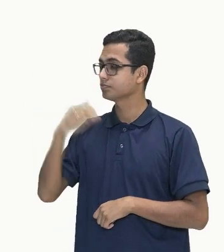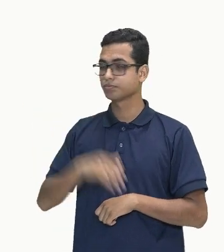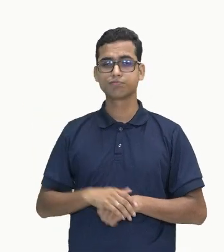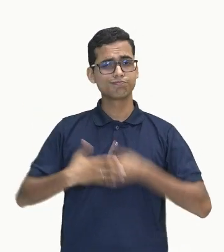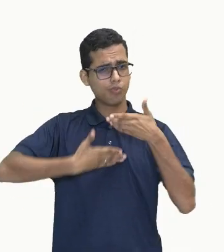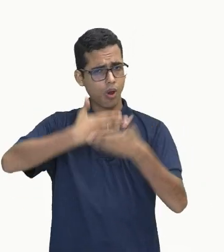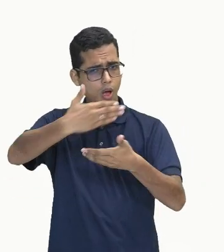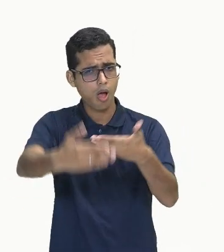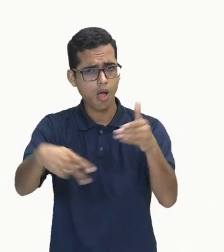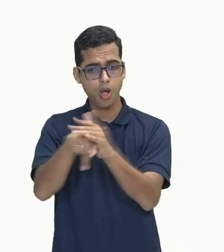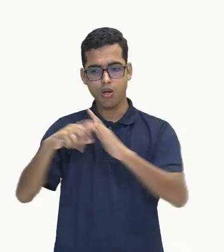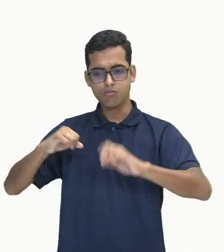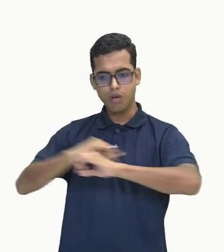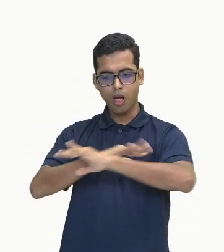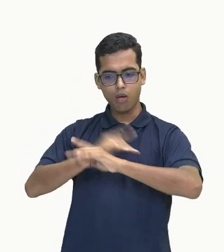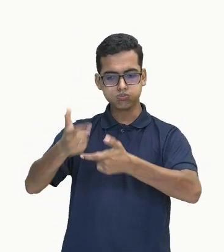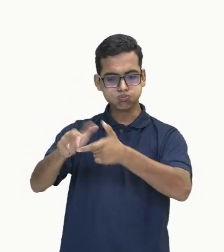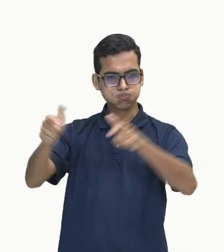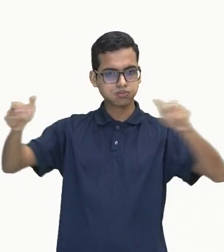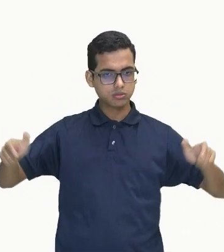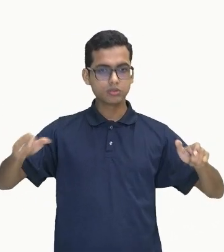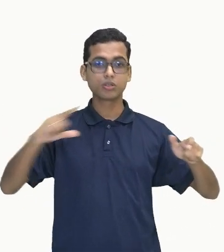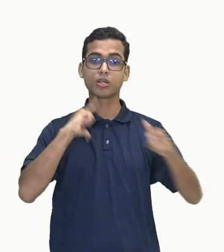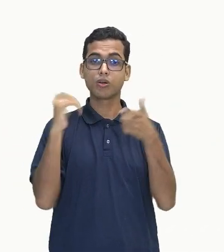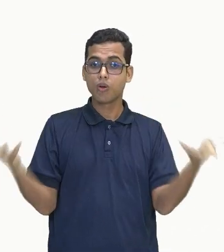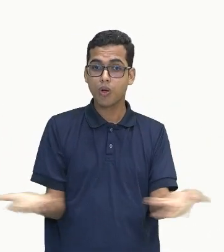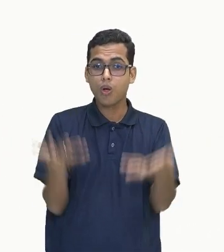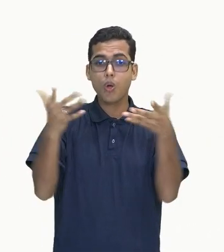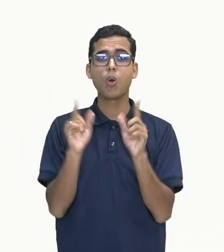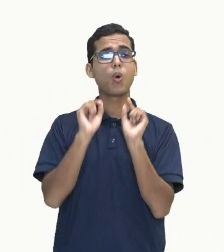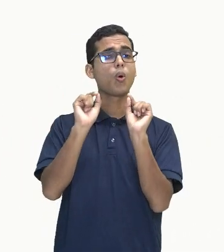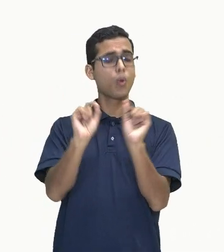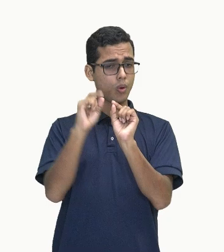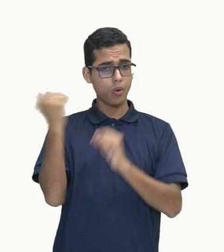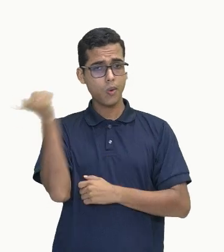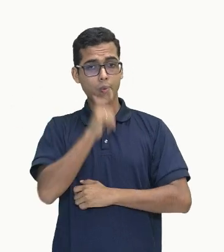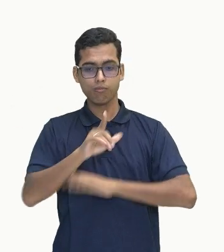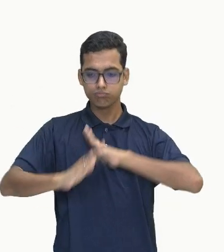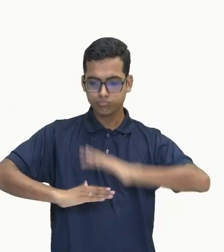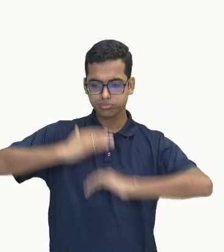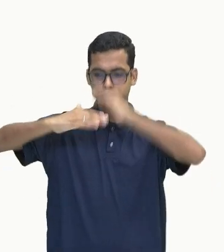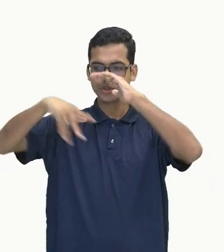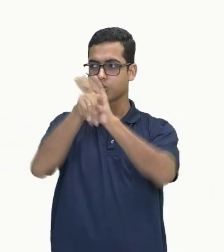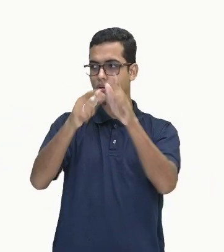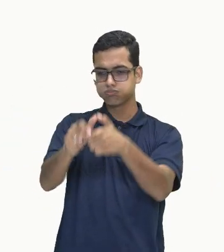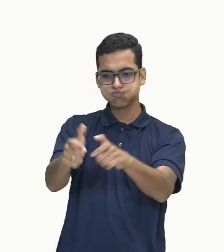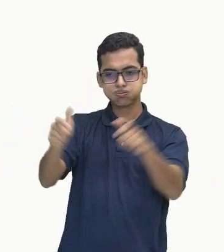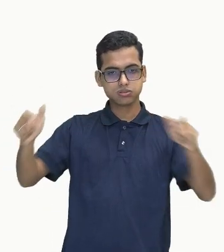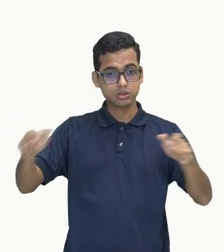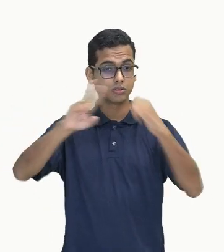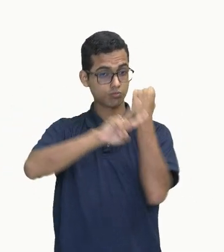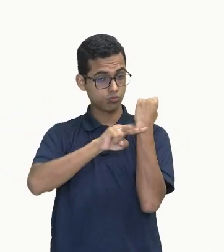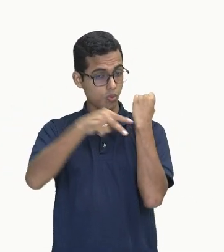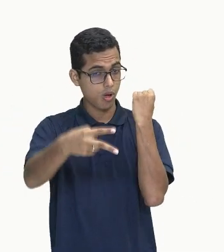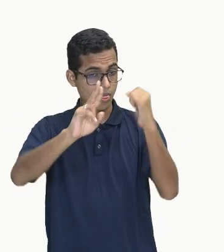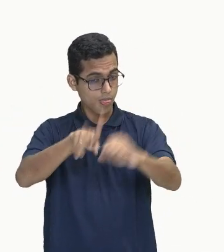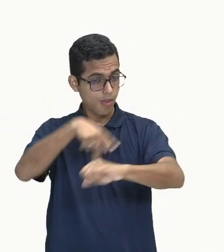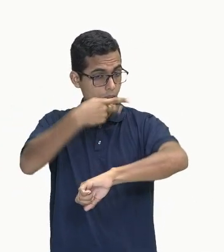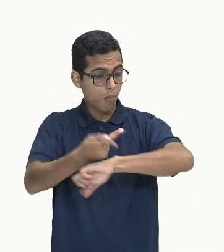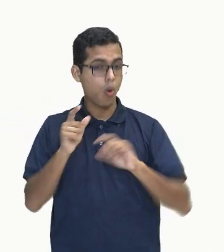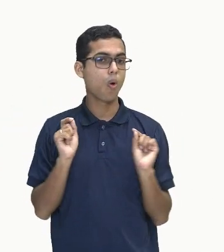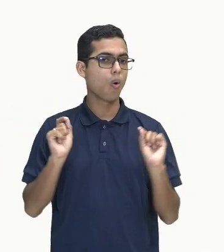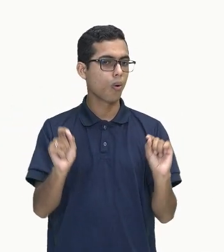das atividades, né, eles acabaram impulsionando o quê? Esse desenvolvimento urbano e, consequentemente, nós